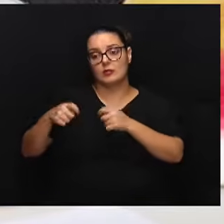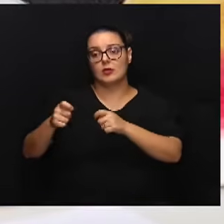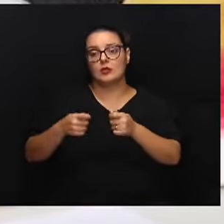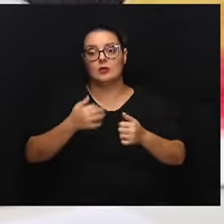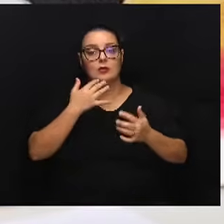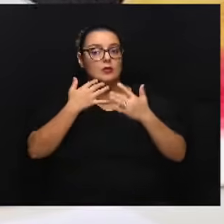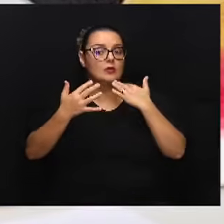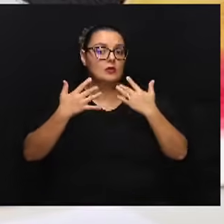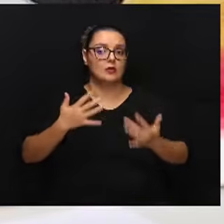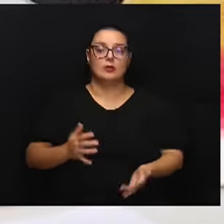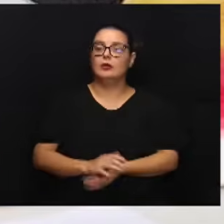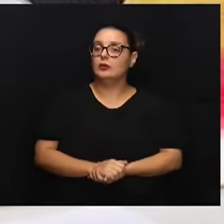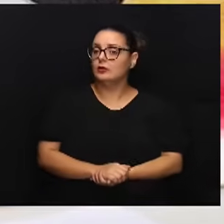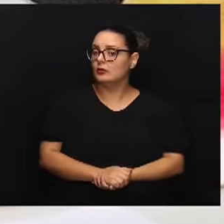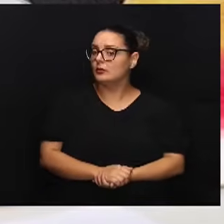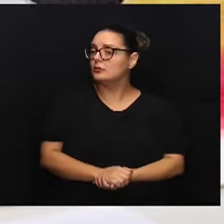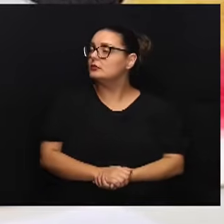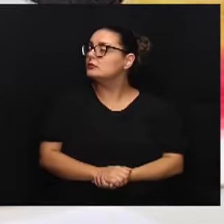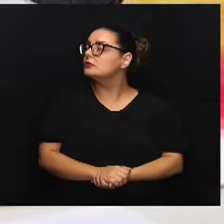Cores.